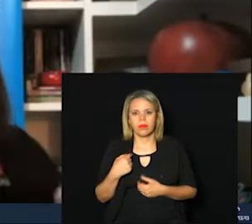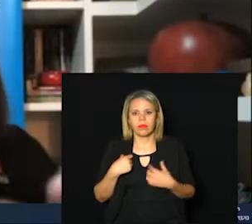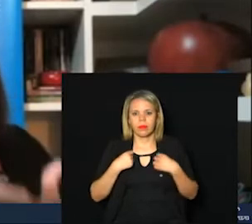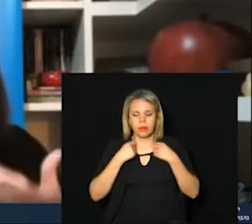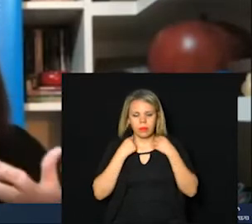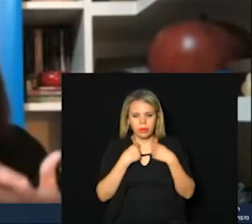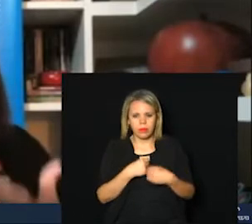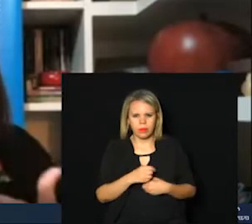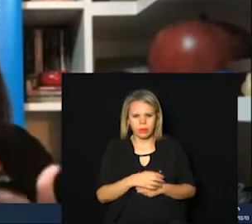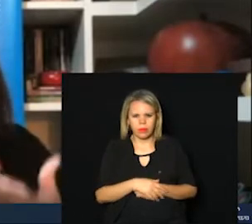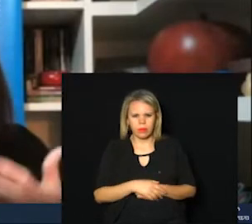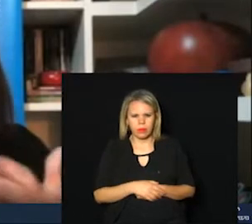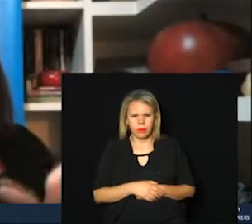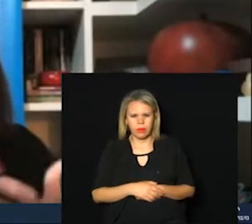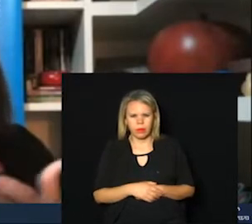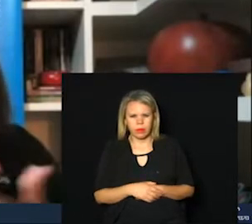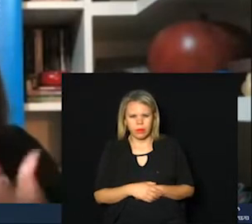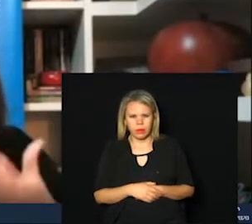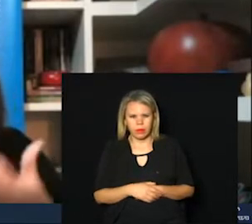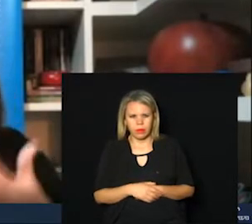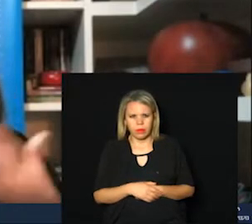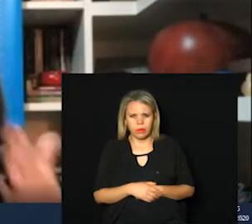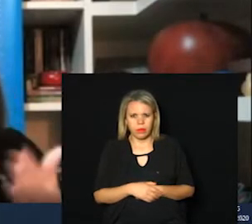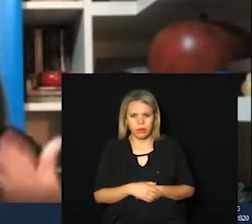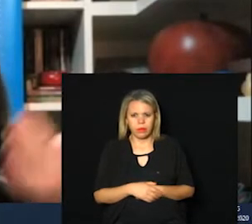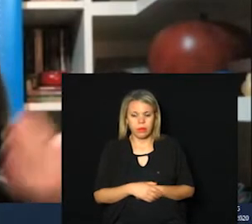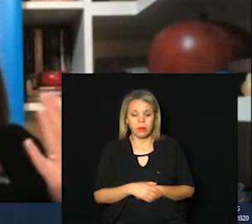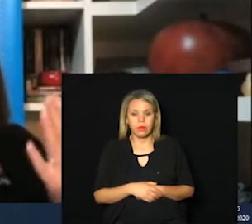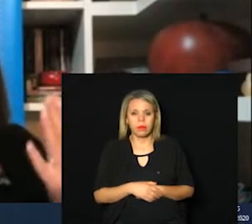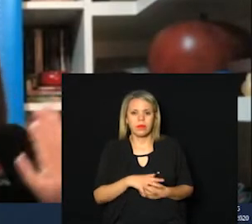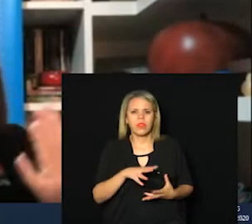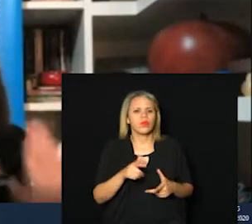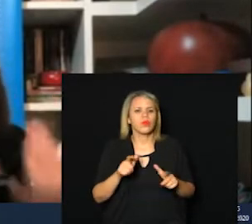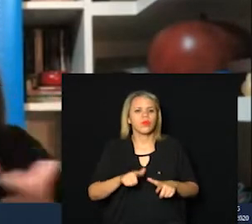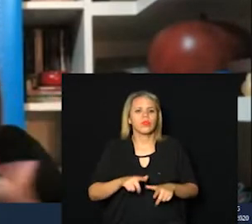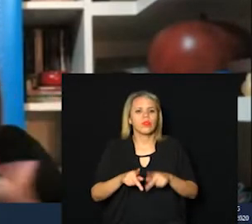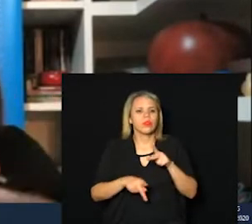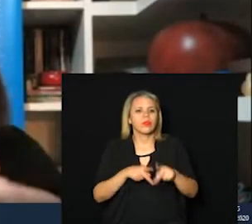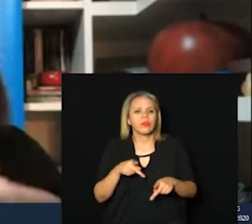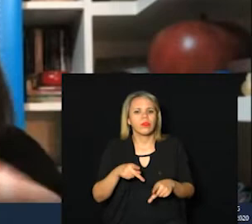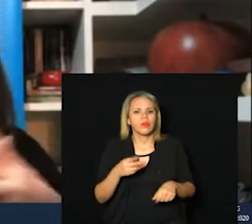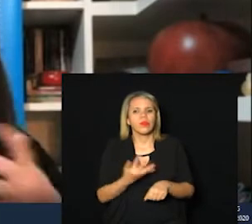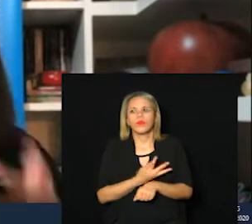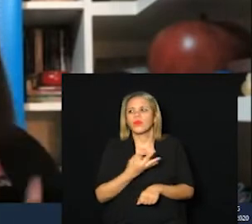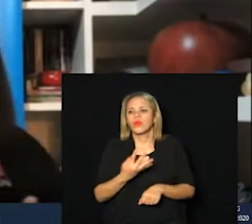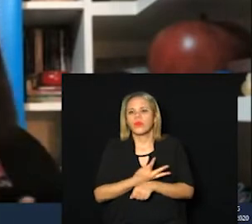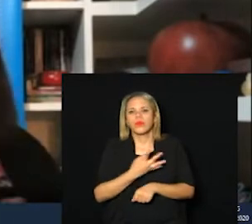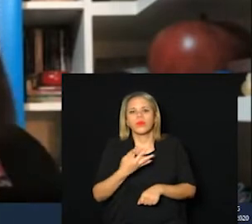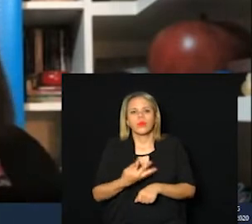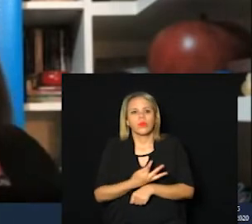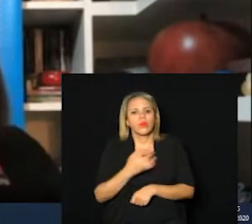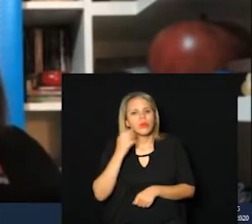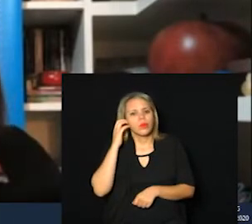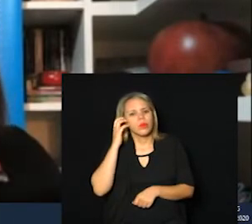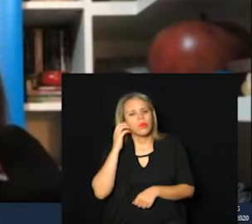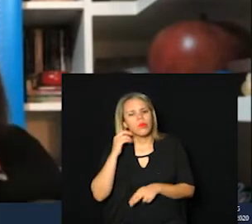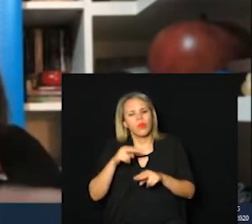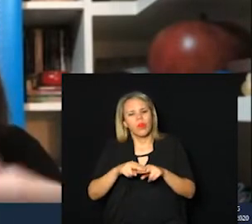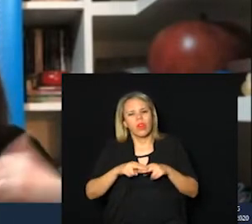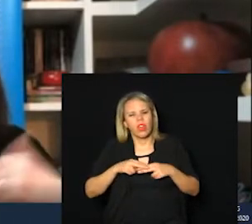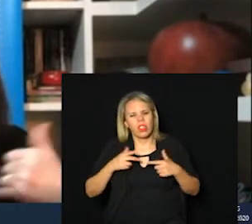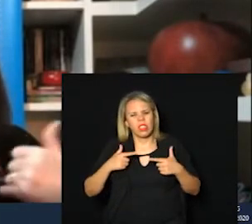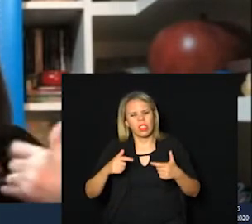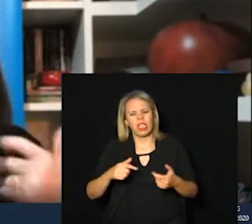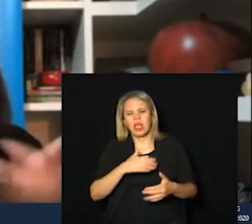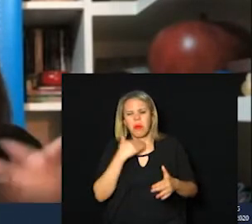escombros, de um mundo que viu até onde os homens podiam ir com os horrores do Holocausto, com a